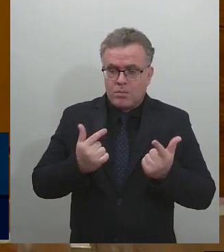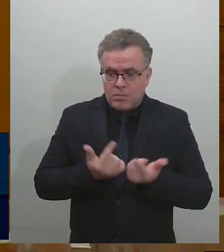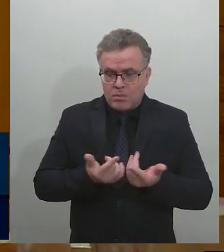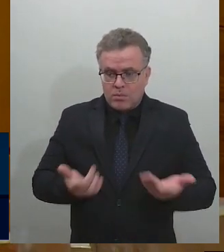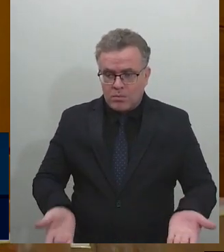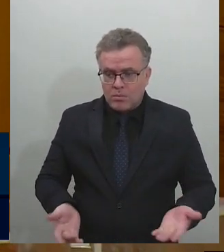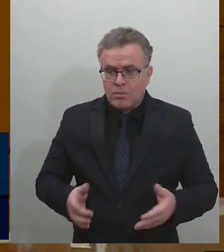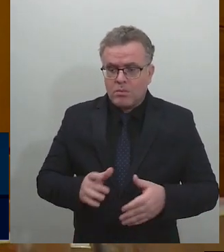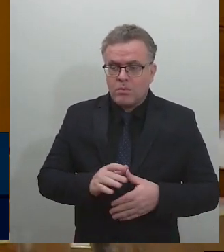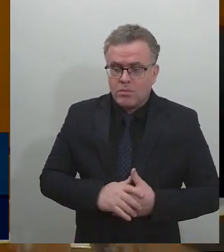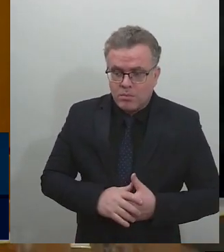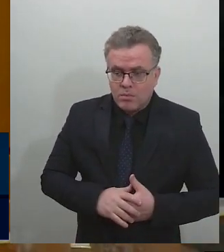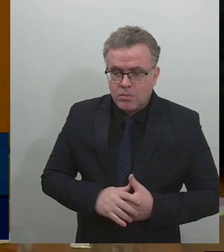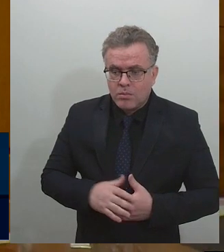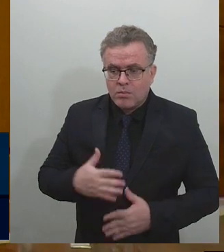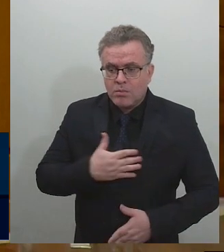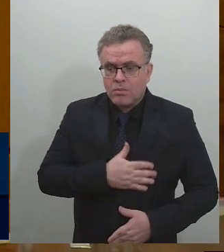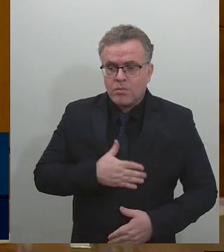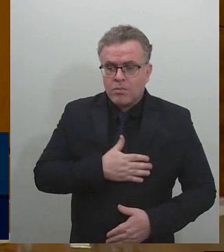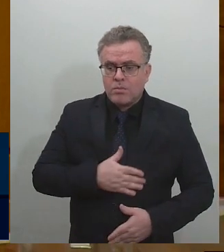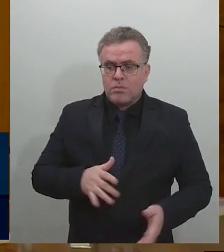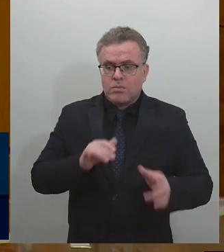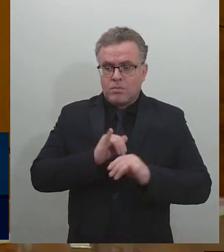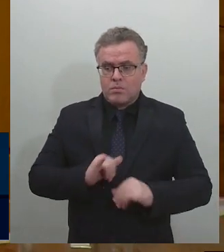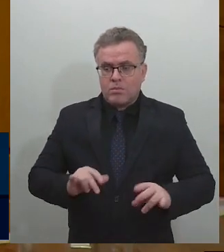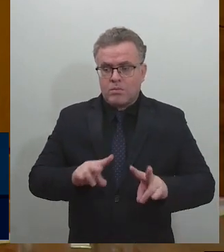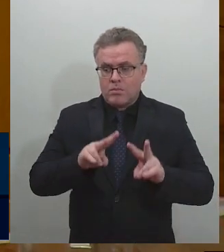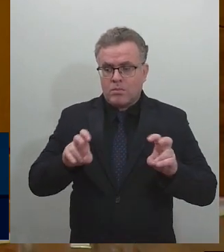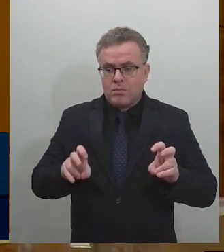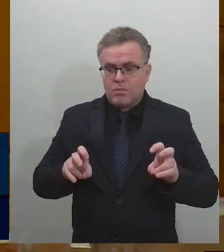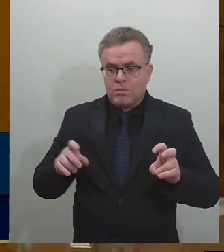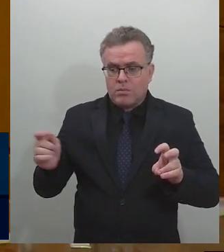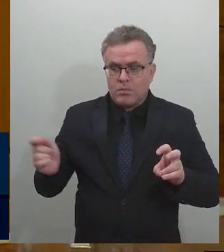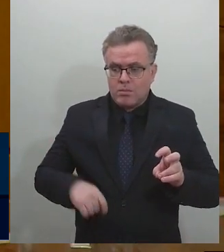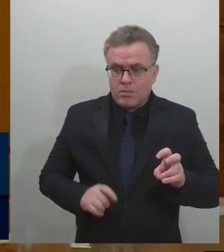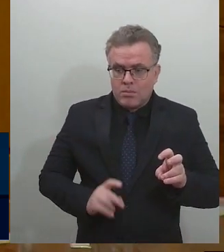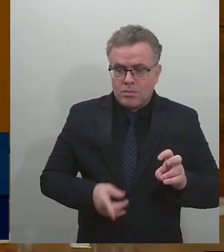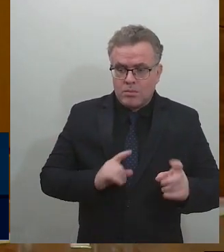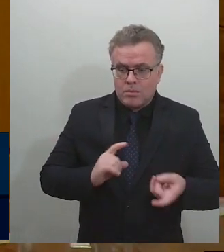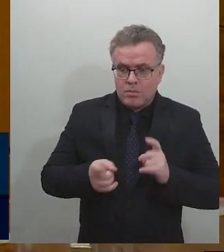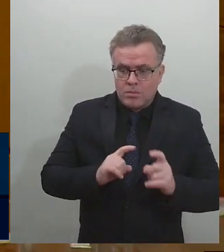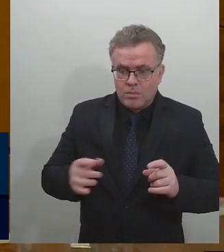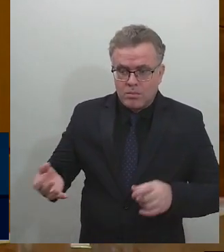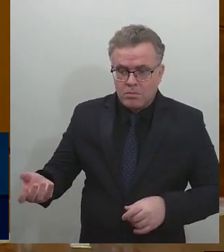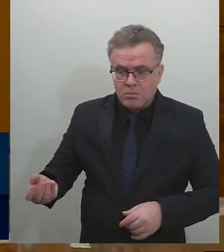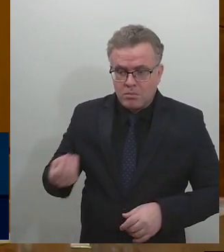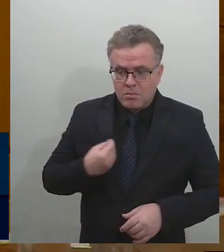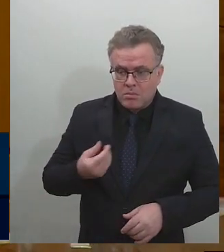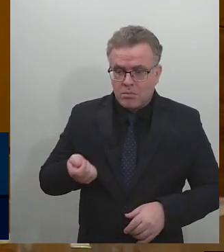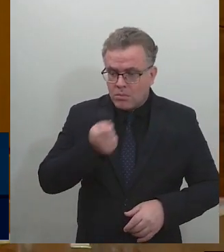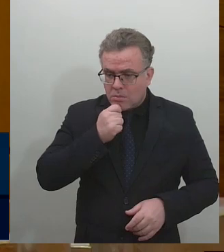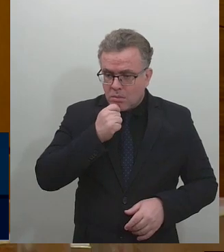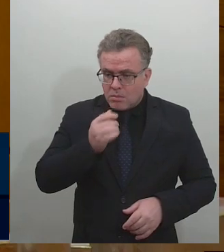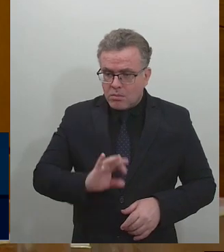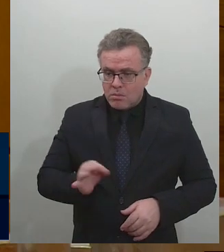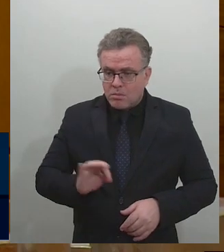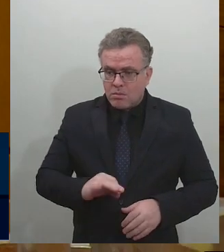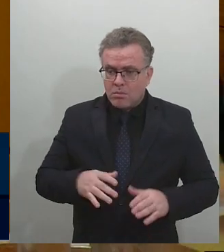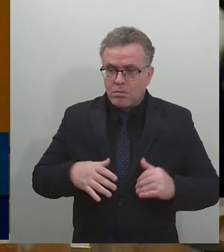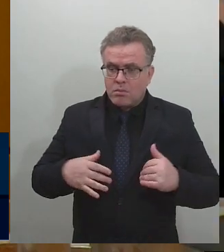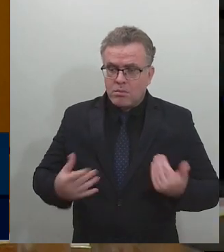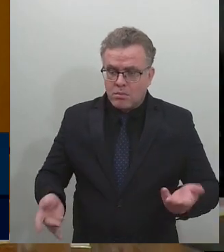quando a matéria chegar, porque eu acho que não foi lido no expediente de hoje, pelo menos eu não percebi nenhuma matéria do Ministério Público, né, que esse material possa chegar até os deputados, para que a